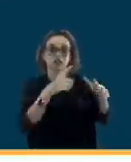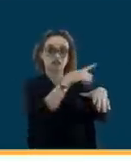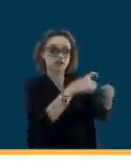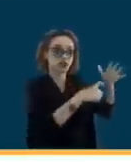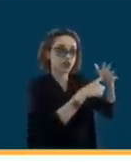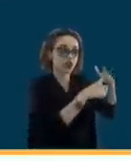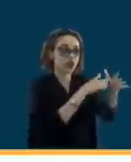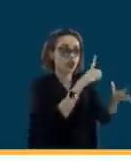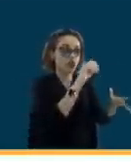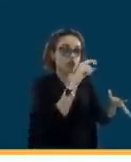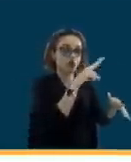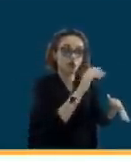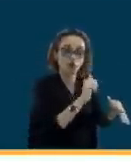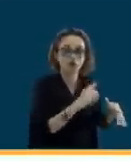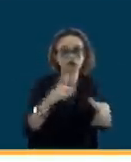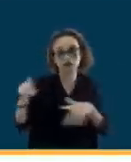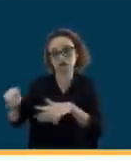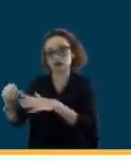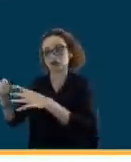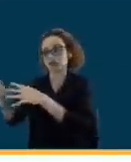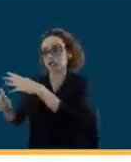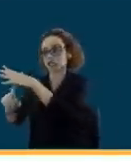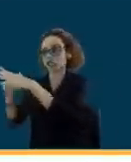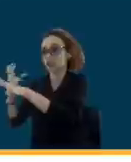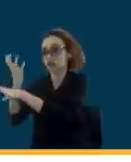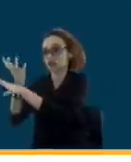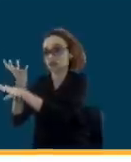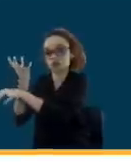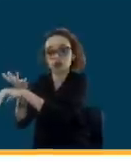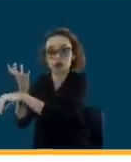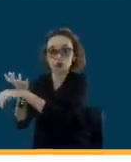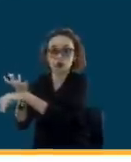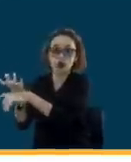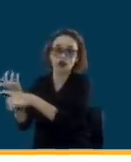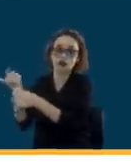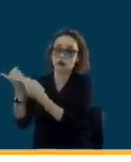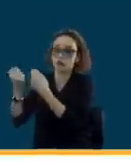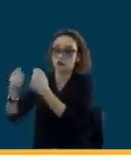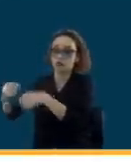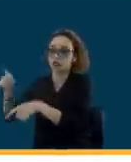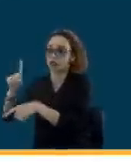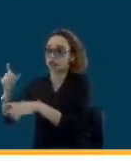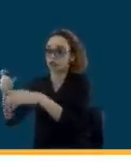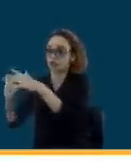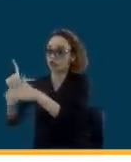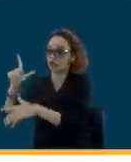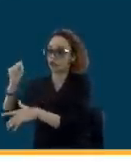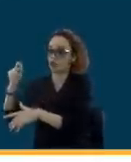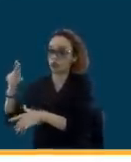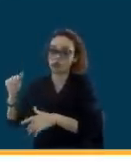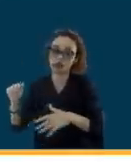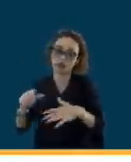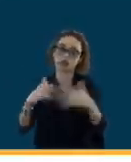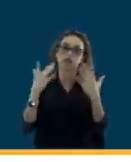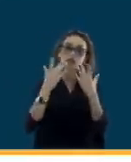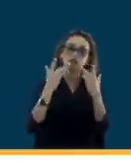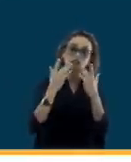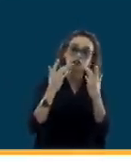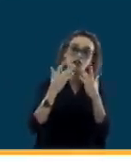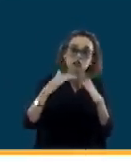pessoas trabalhando para manter a lona e tudo mais, né? Assim como teatros, espaços, escolas, né?